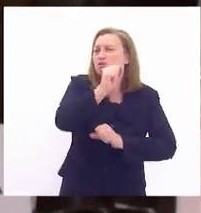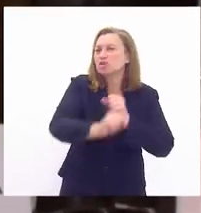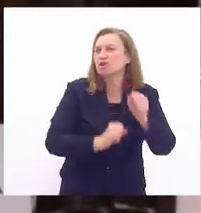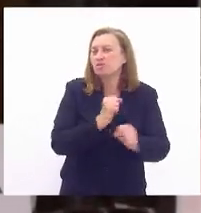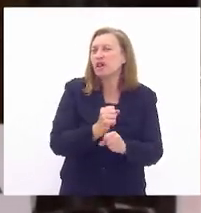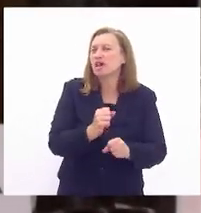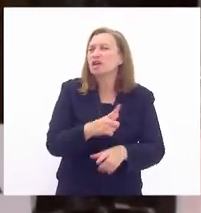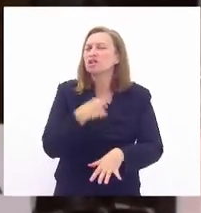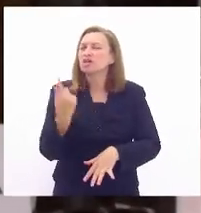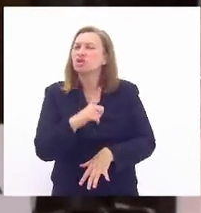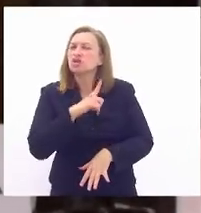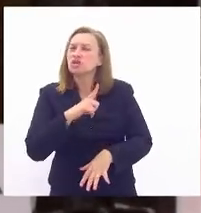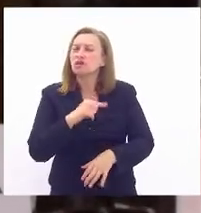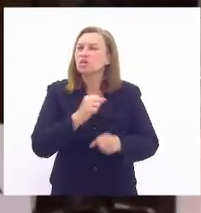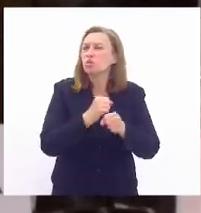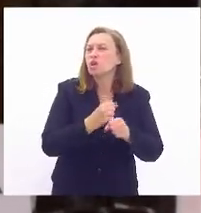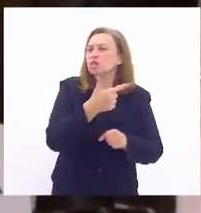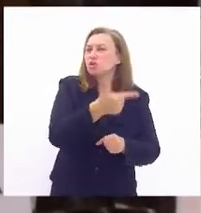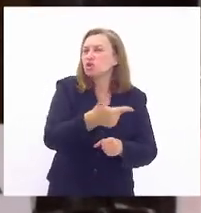Nós tivemos no ano de